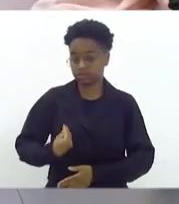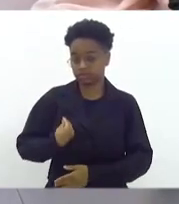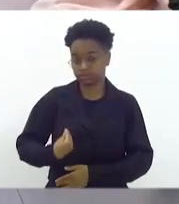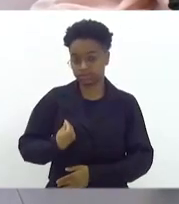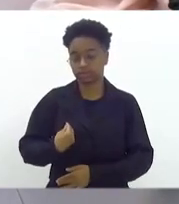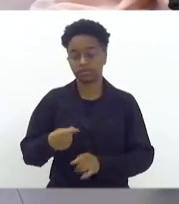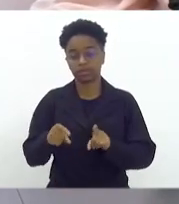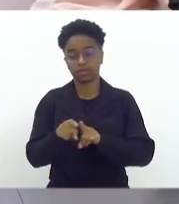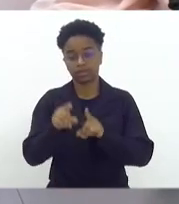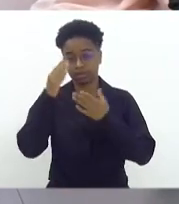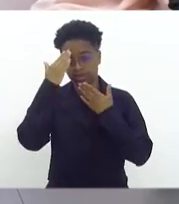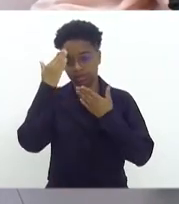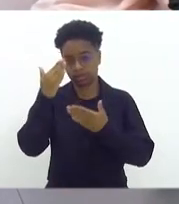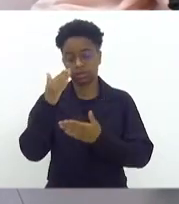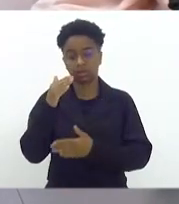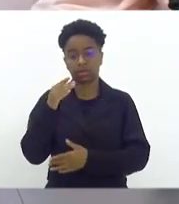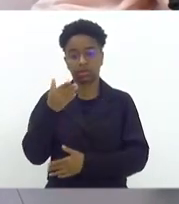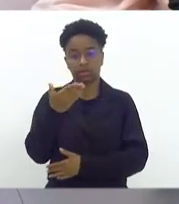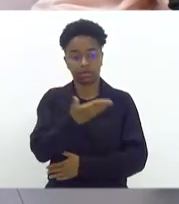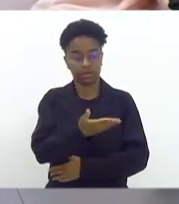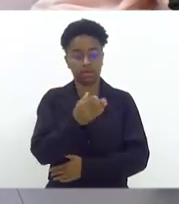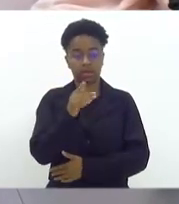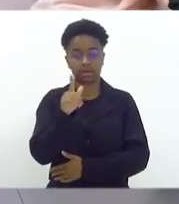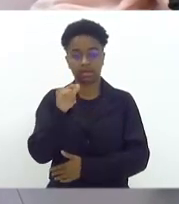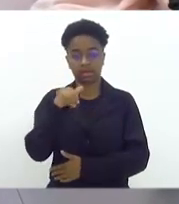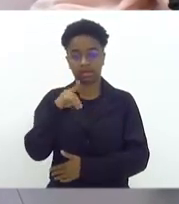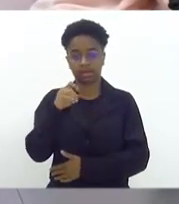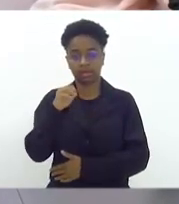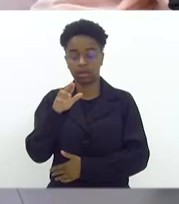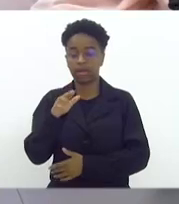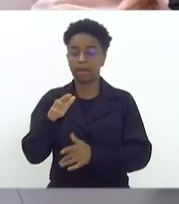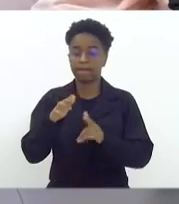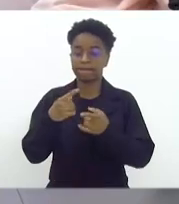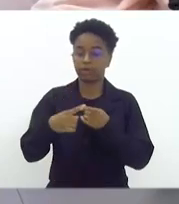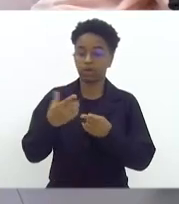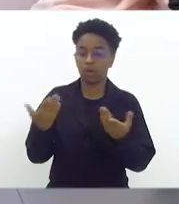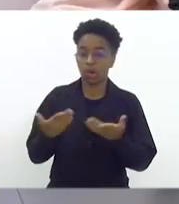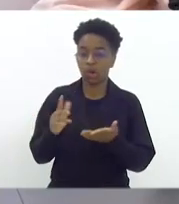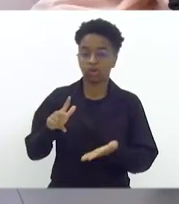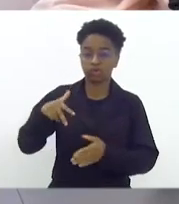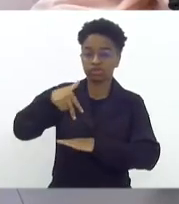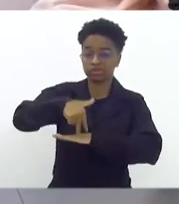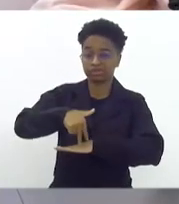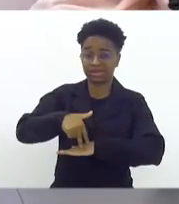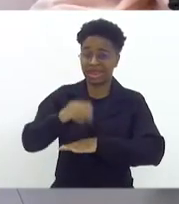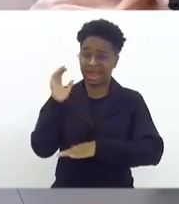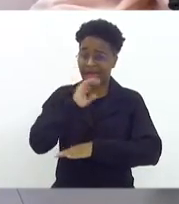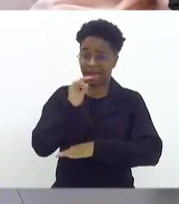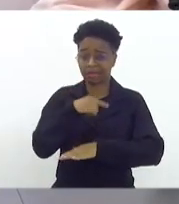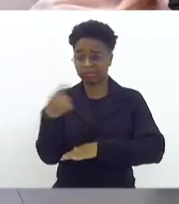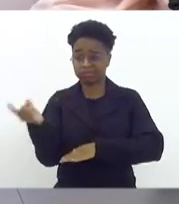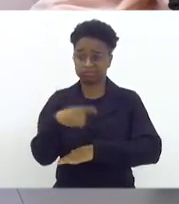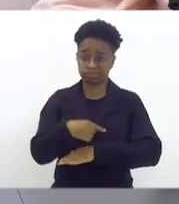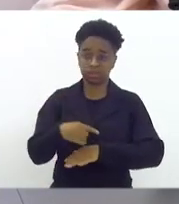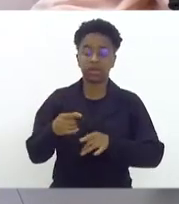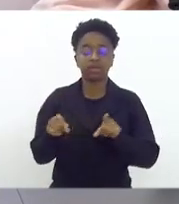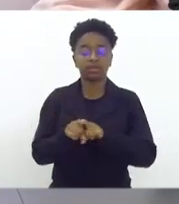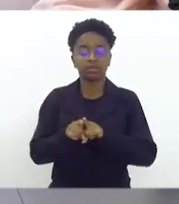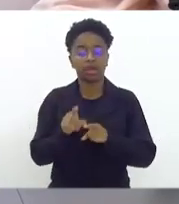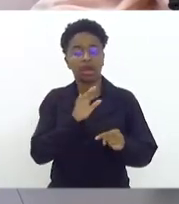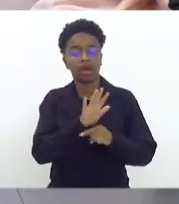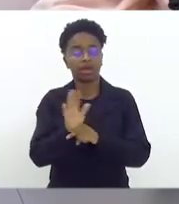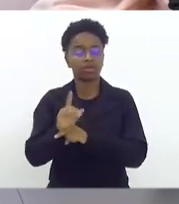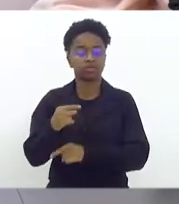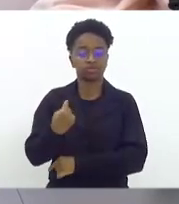agradecer a doutora linda por ter se disponibilizar de vir tão longe não bate e volta para contribuir